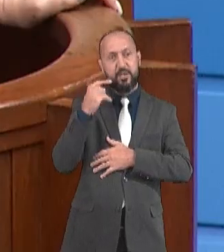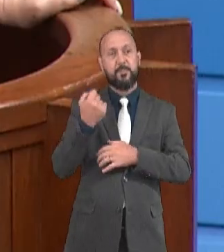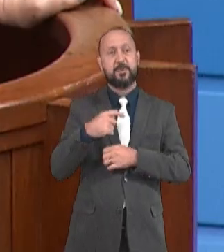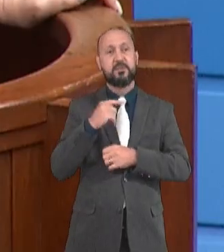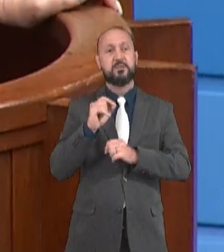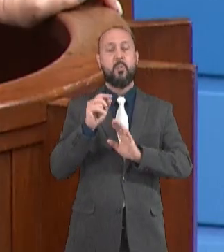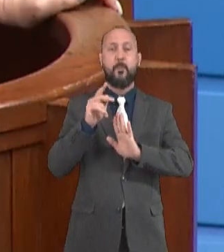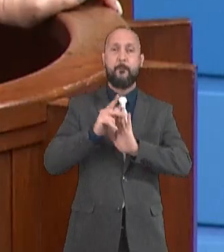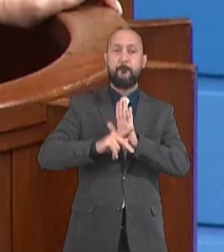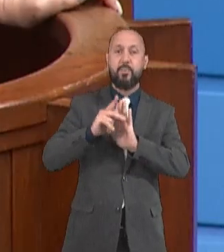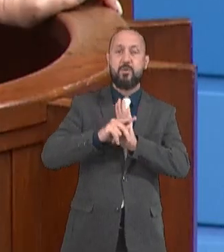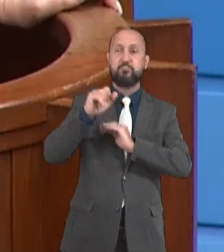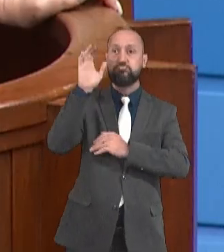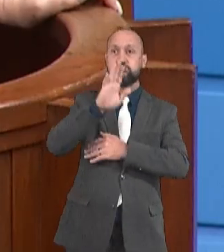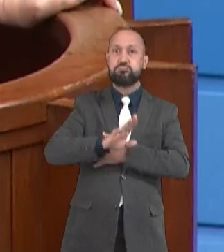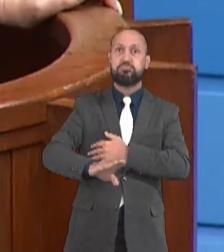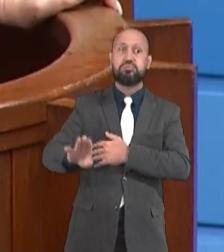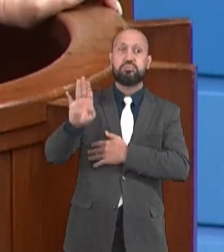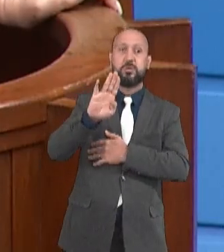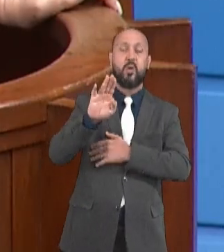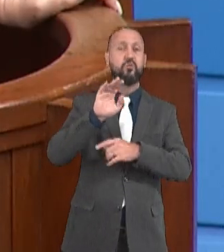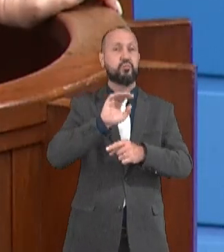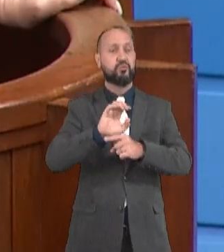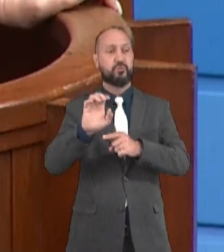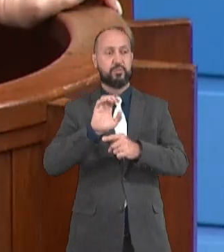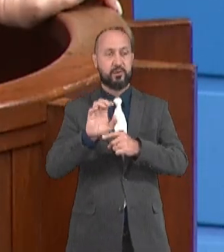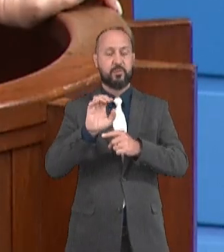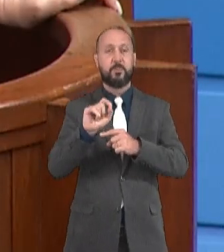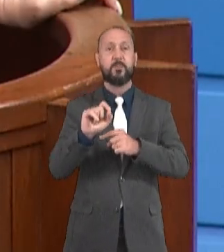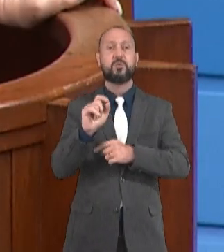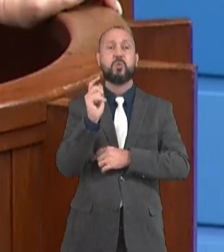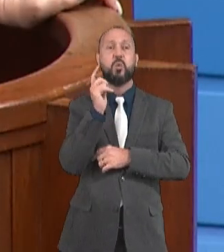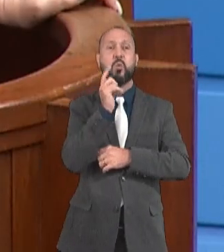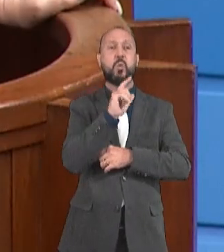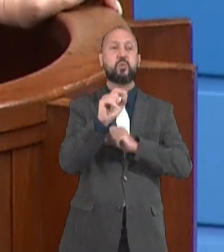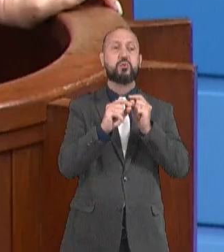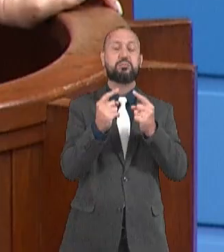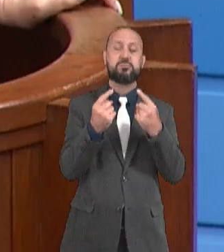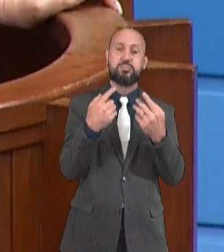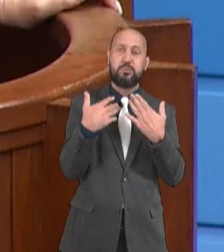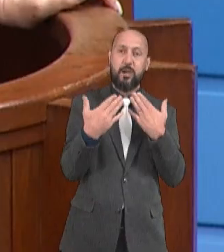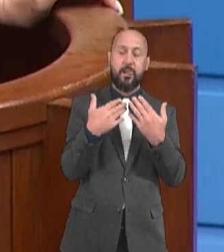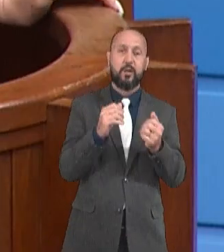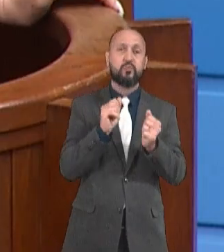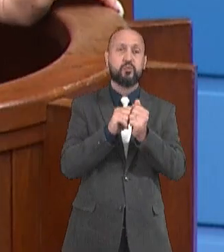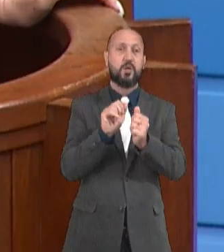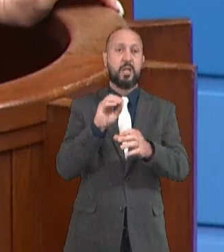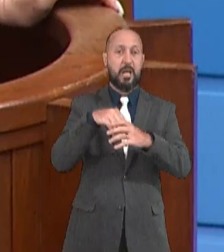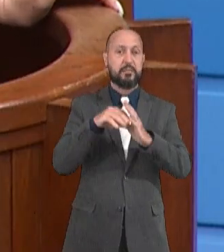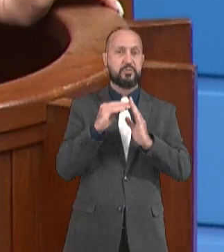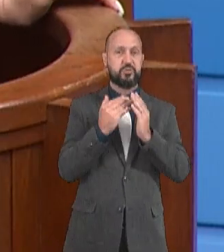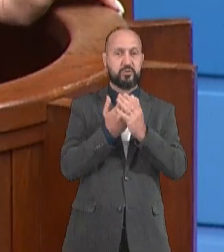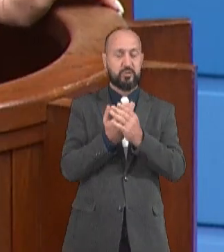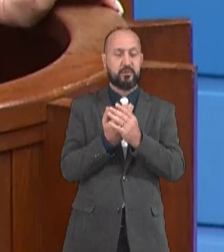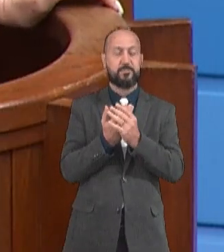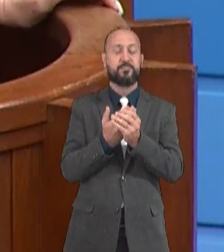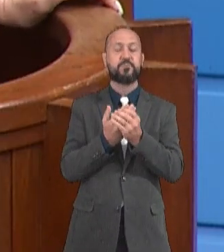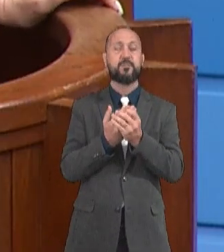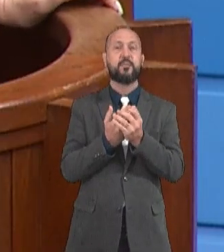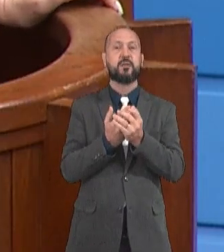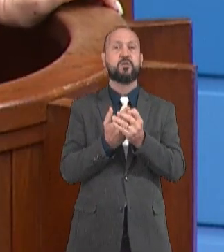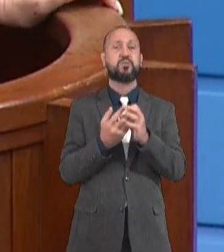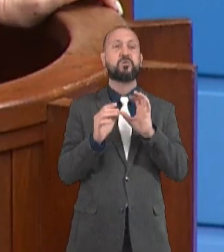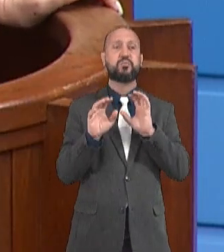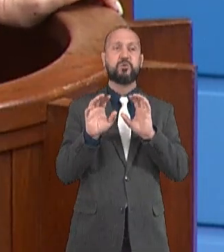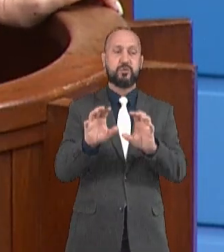um programa nacional, estadual, para que a gente possa debater isso dentro das escolas, de